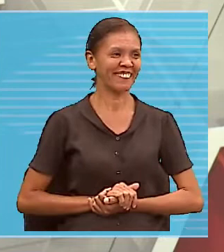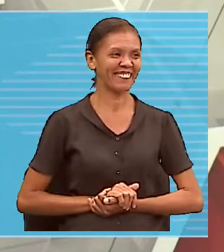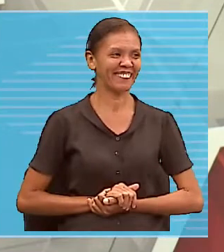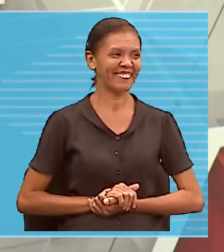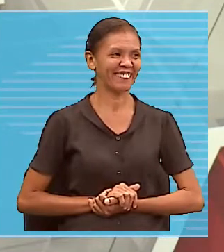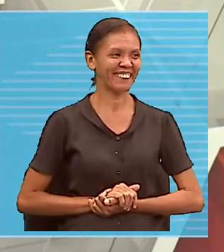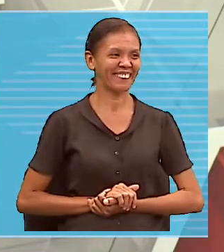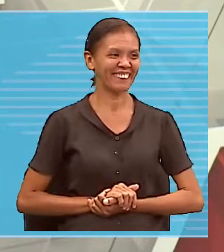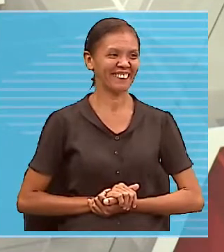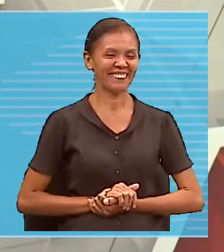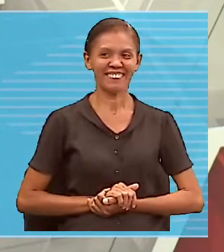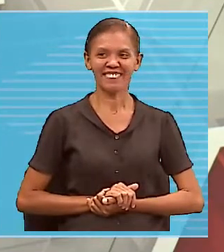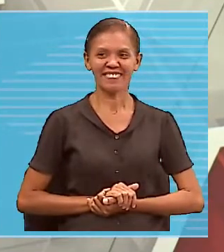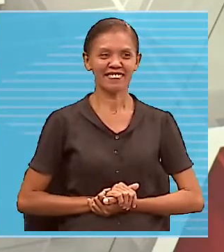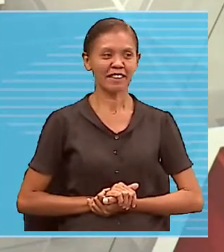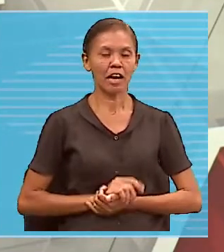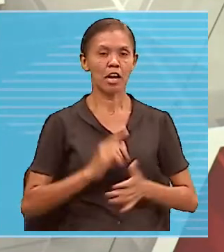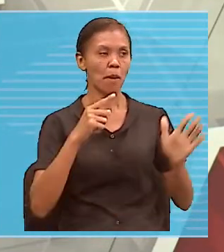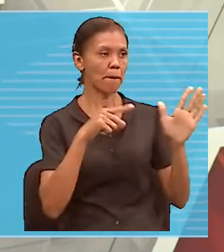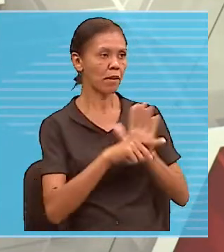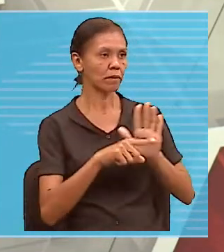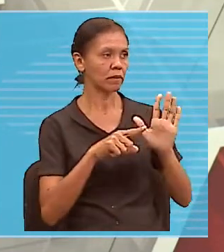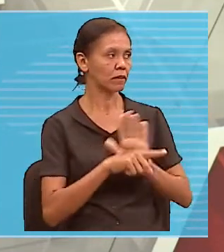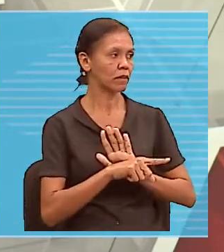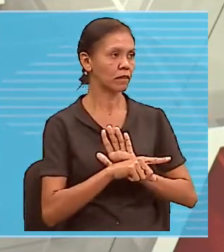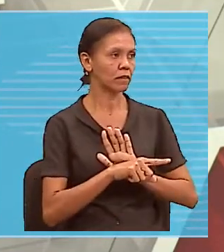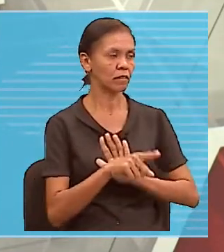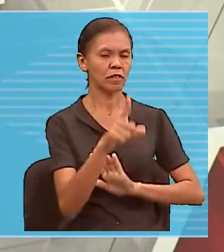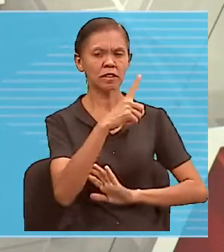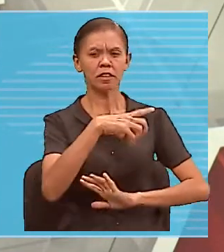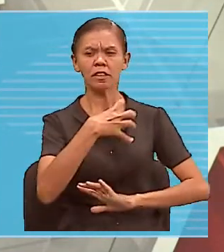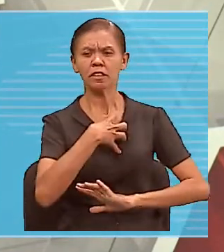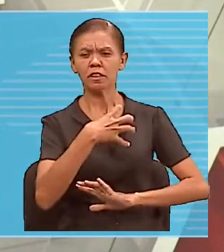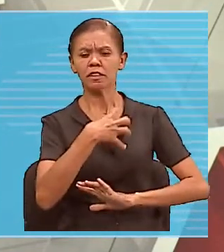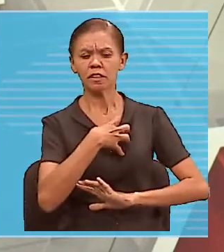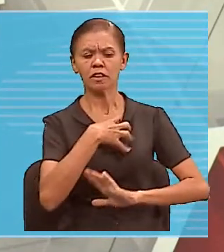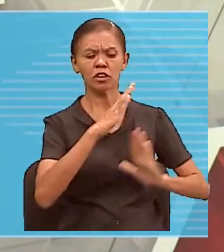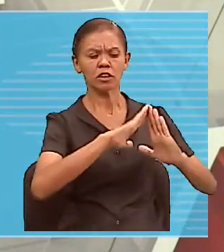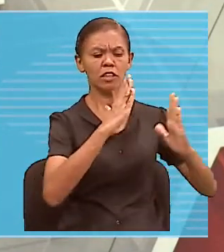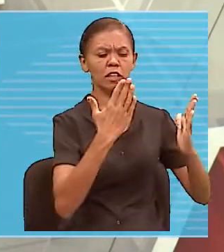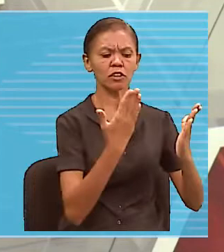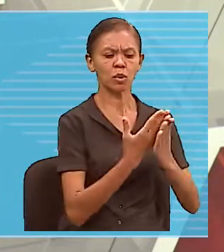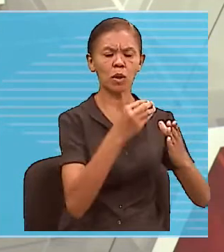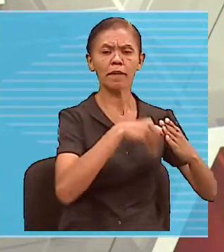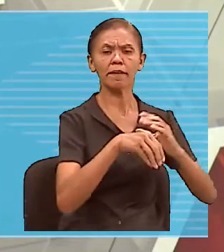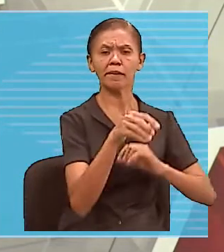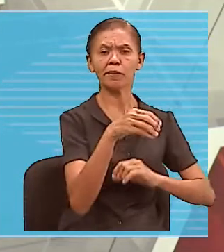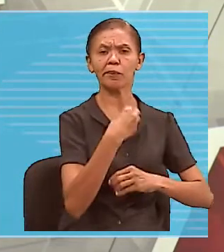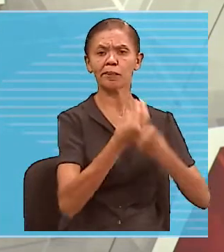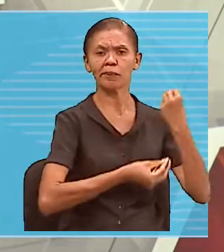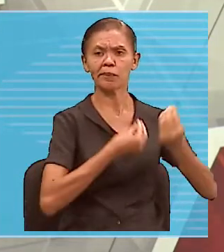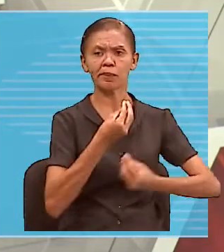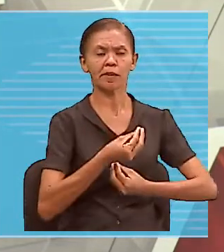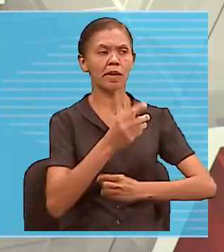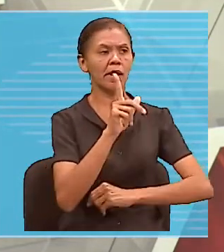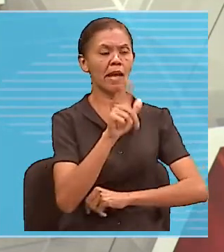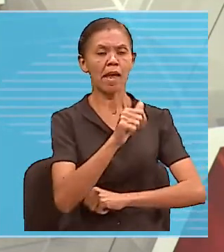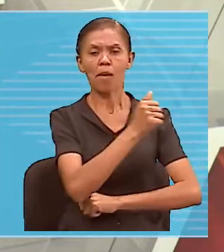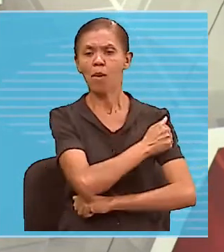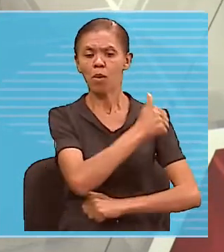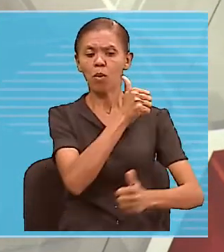É isso. E, Jaciel, como é que você se vê no seu espaço escolar? Você se considera um aluno